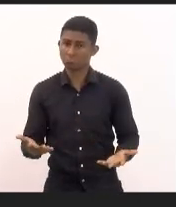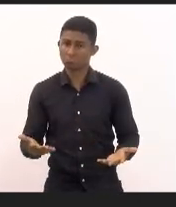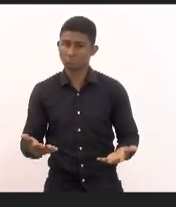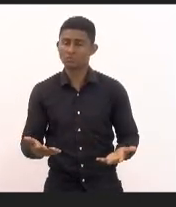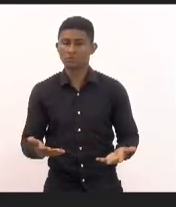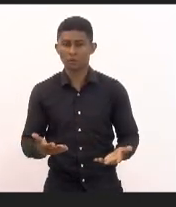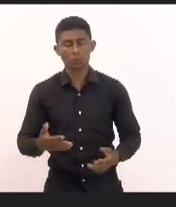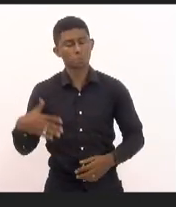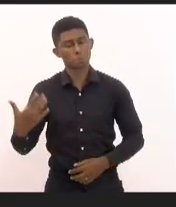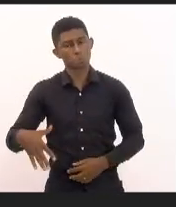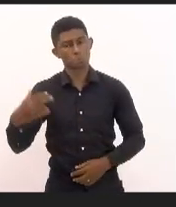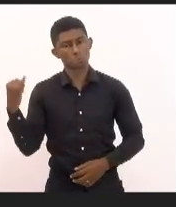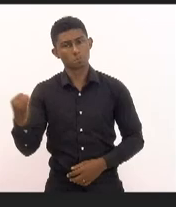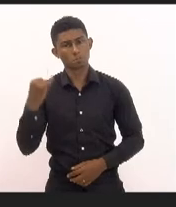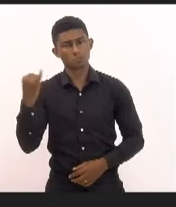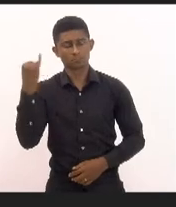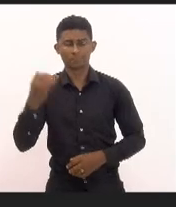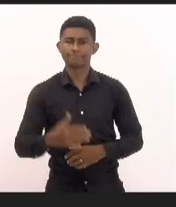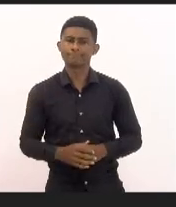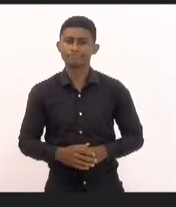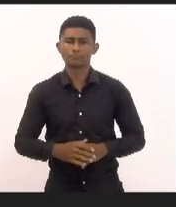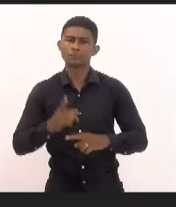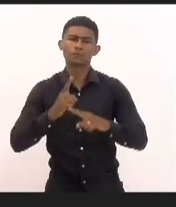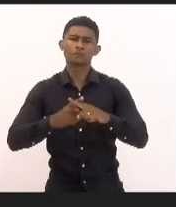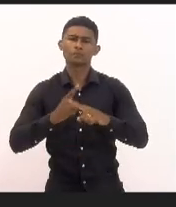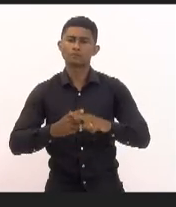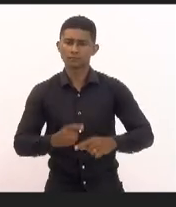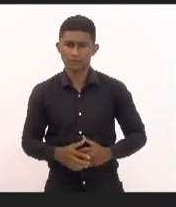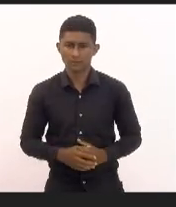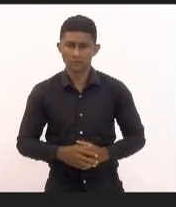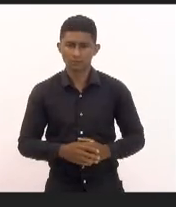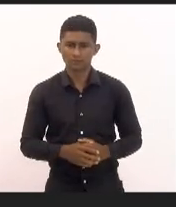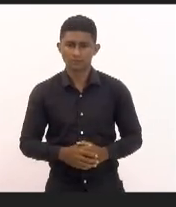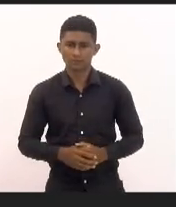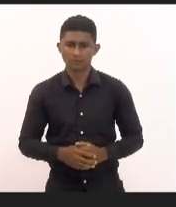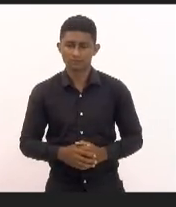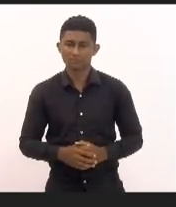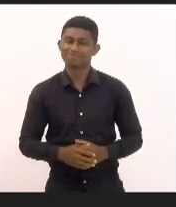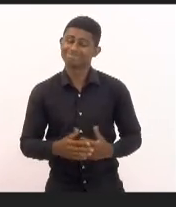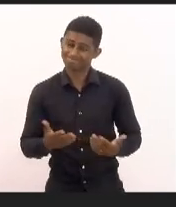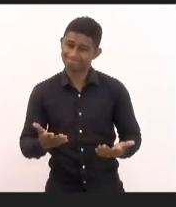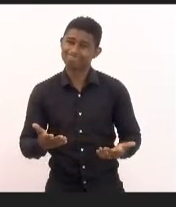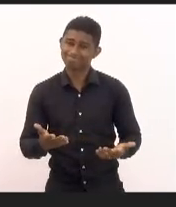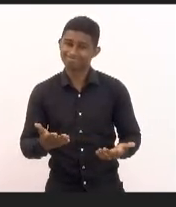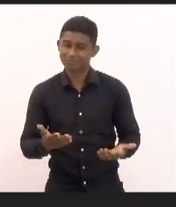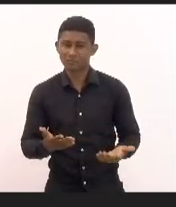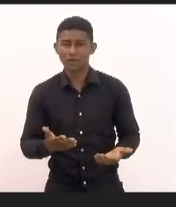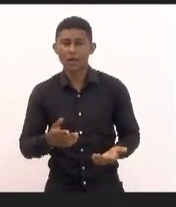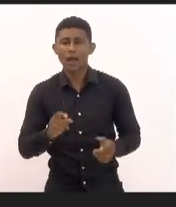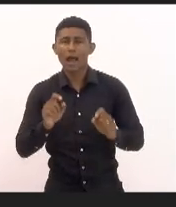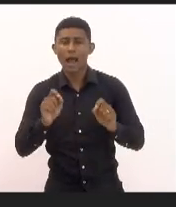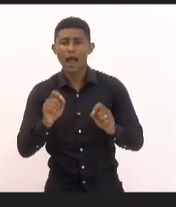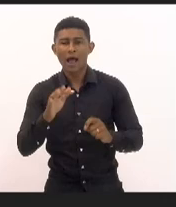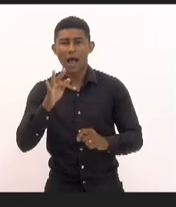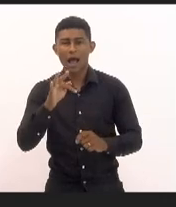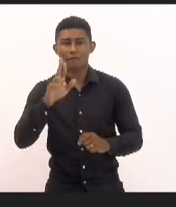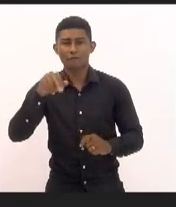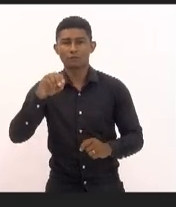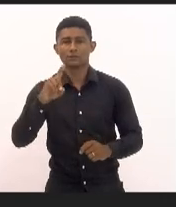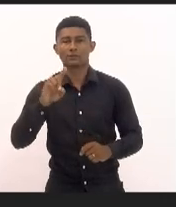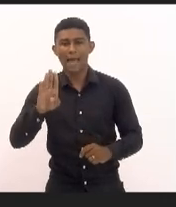muito grande, porque é resultado, inclusive, também do aumento dos repasses do Fundeb